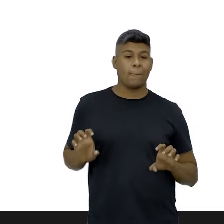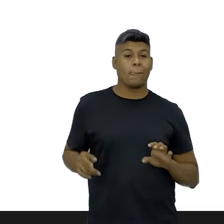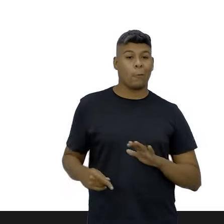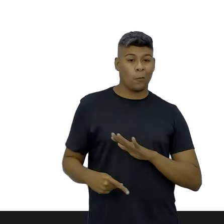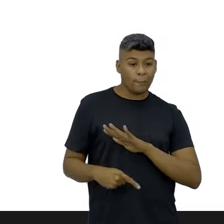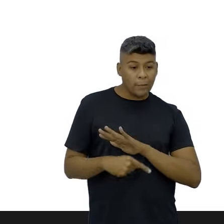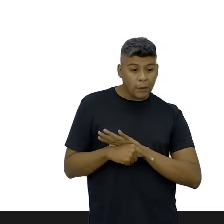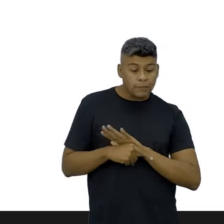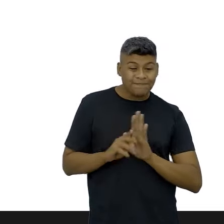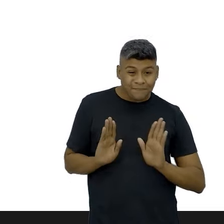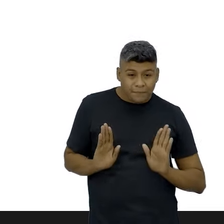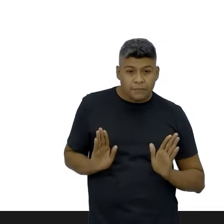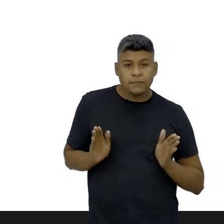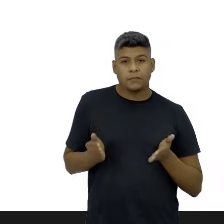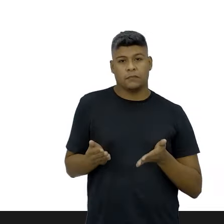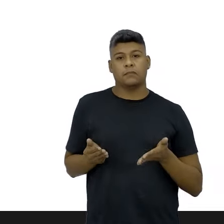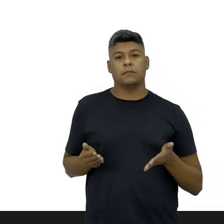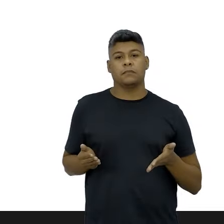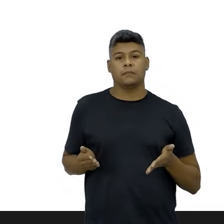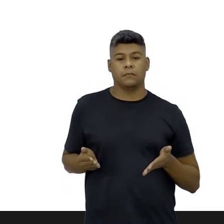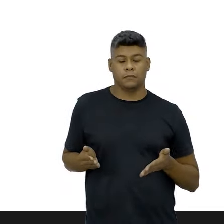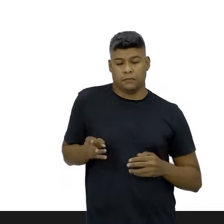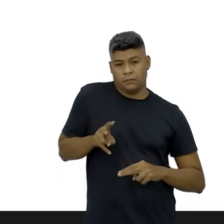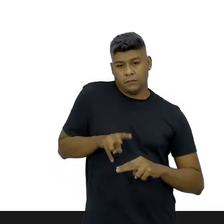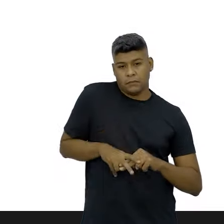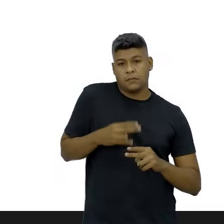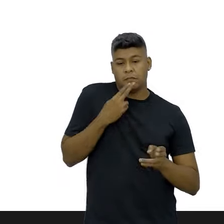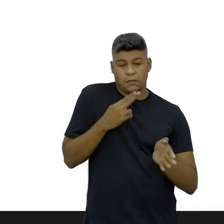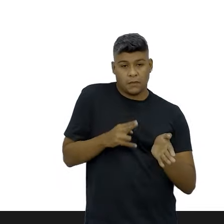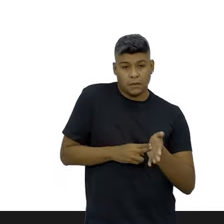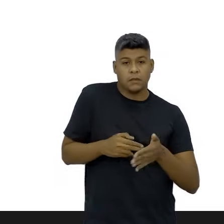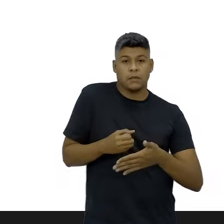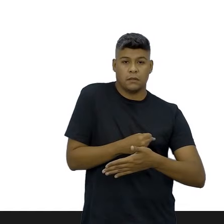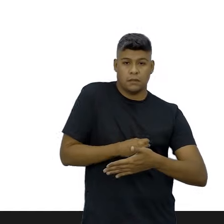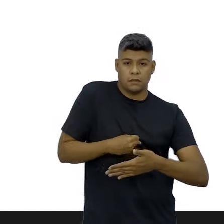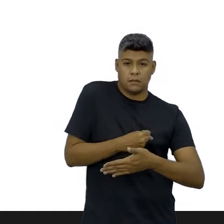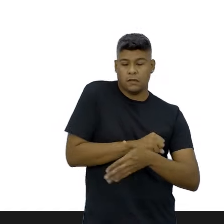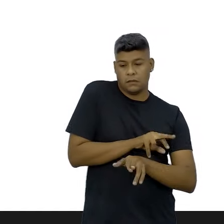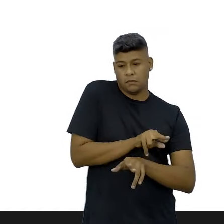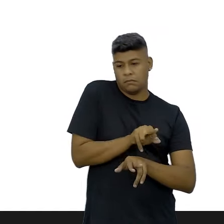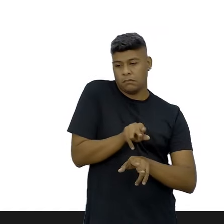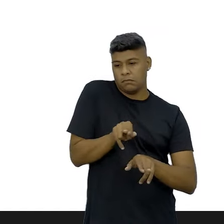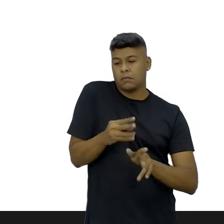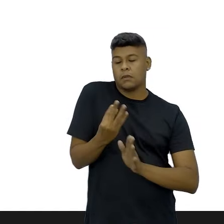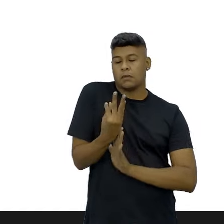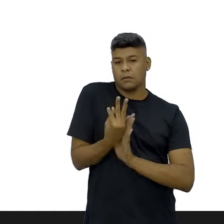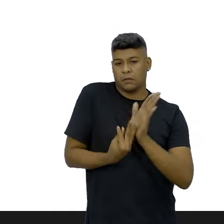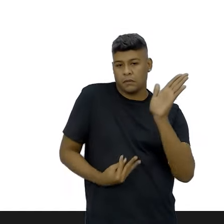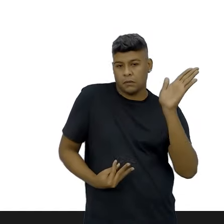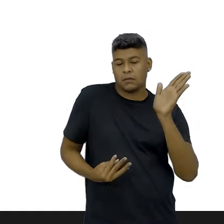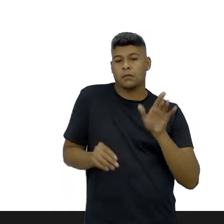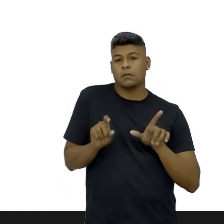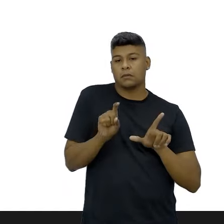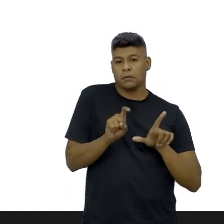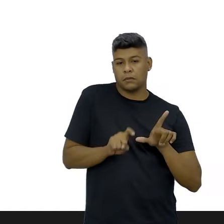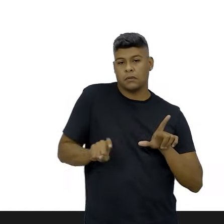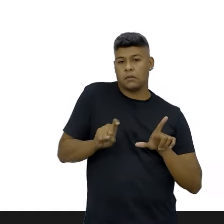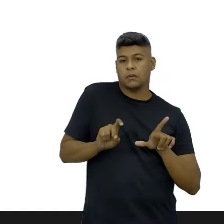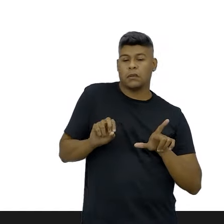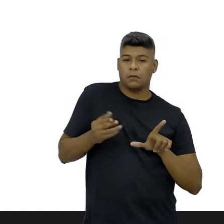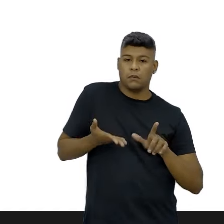composicional específica de bilhetes, recados, cartas, receitas, relatos, entre outros textos digitais